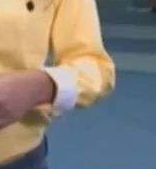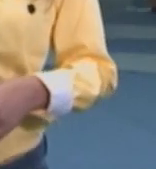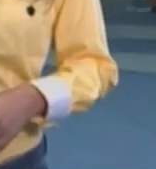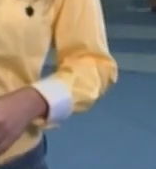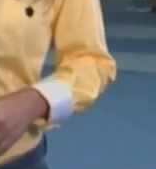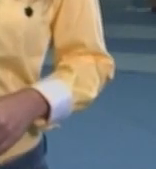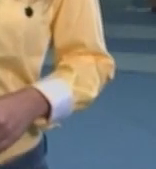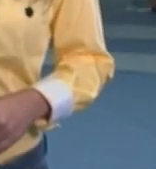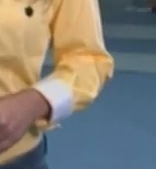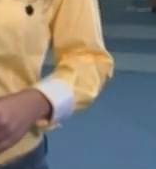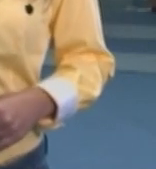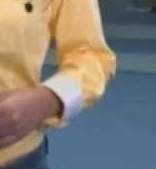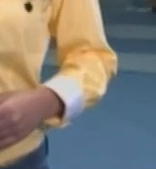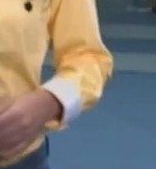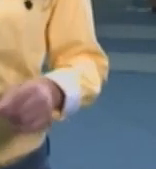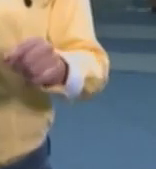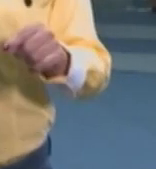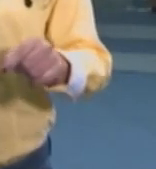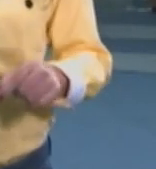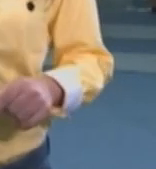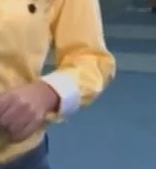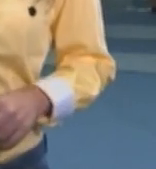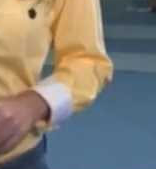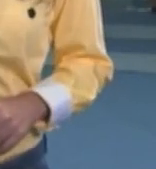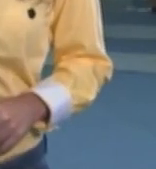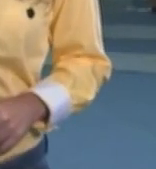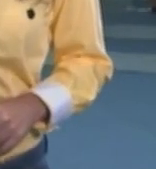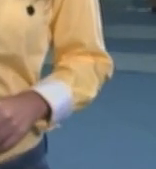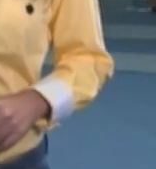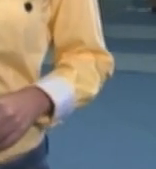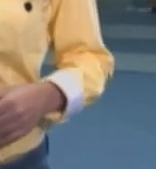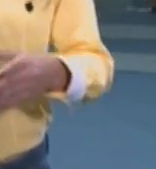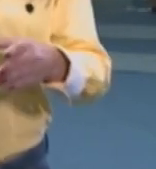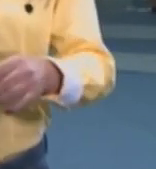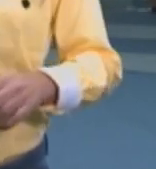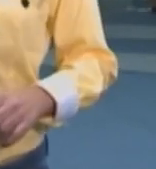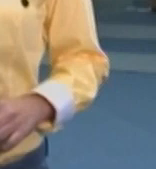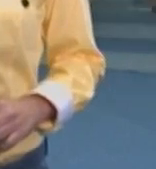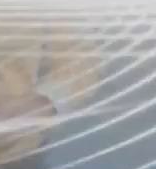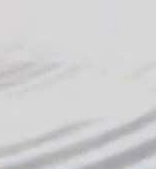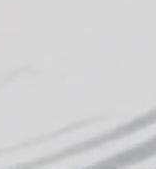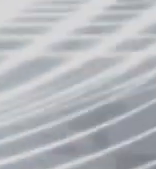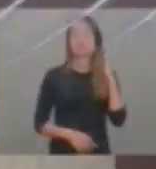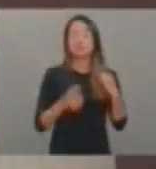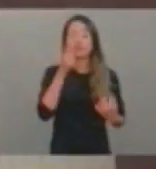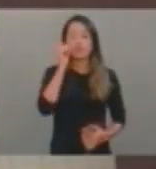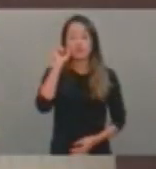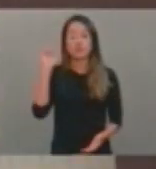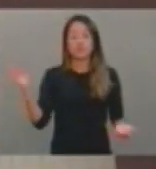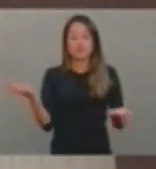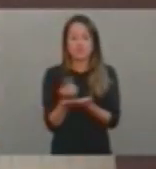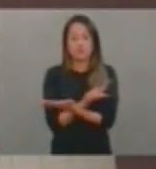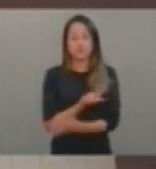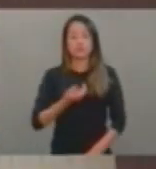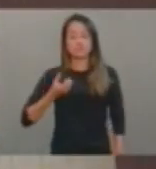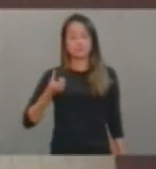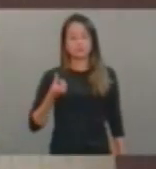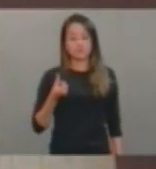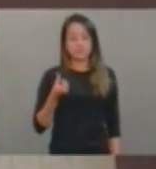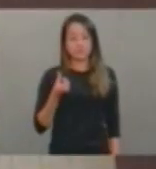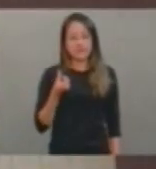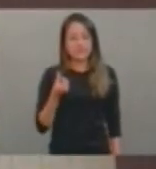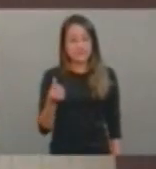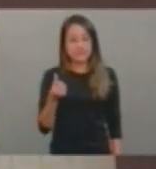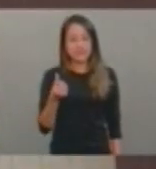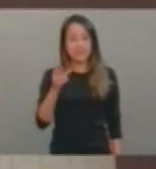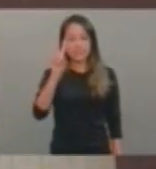Os parlamentares da base aliada pontuaram as ações de enfrentamento no cenário atual. 6 ataques